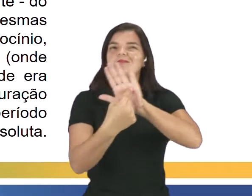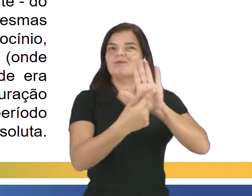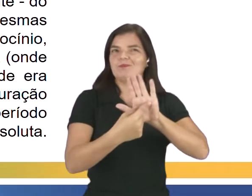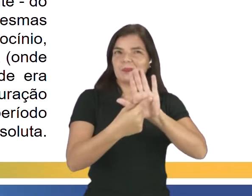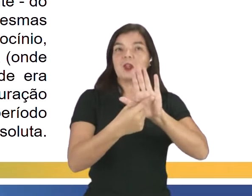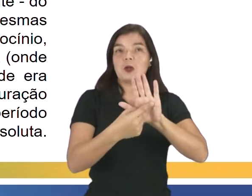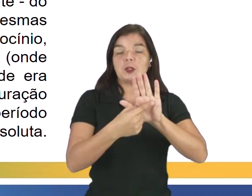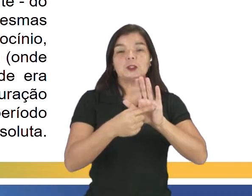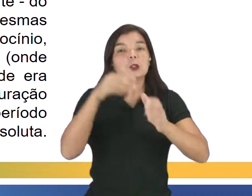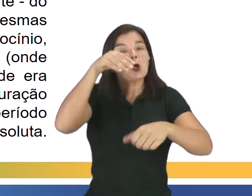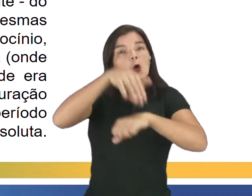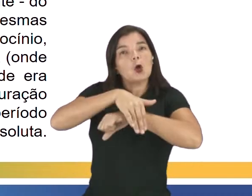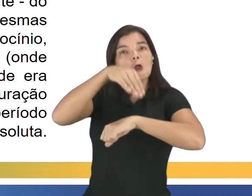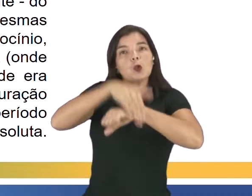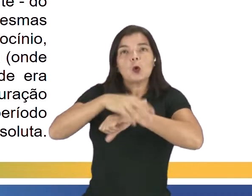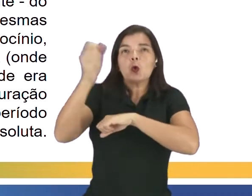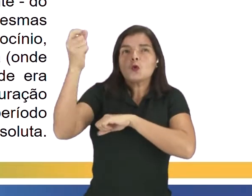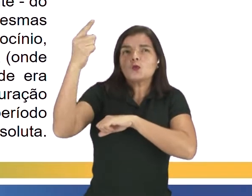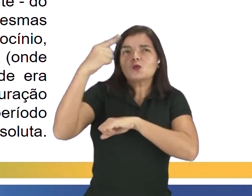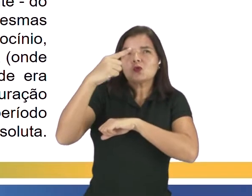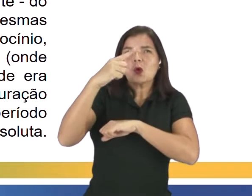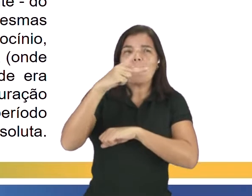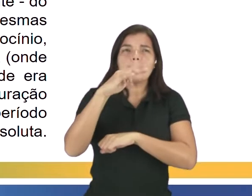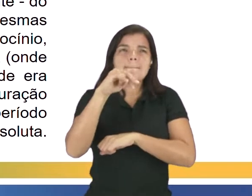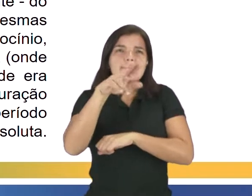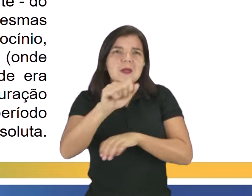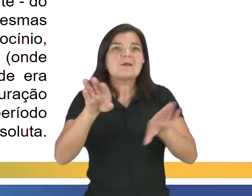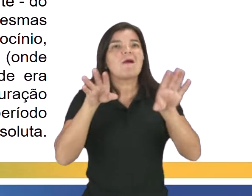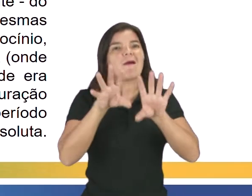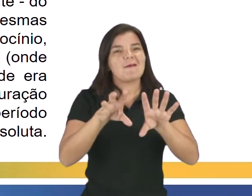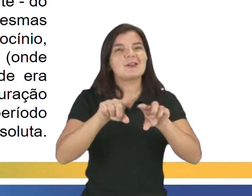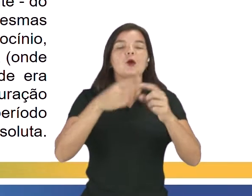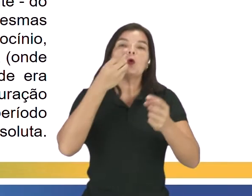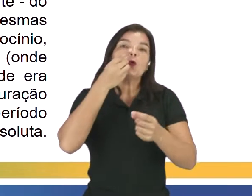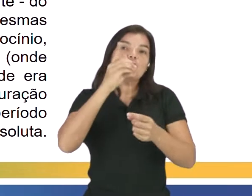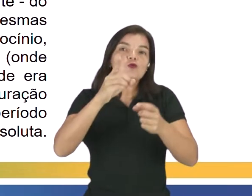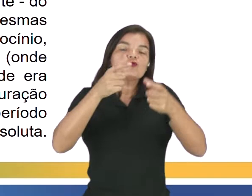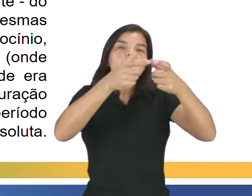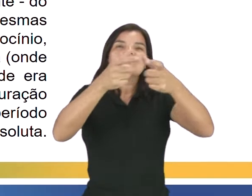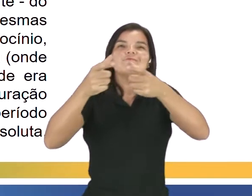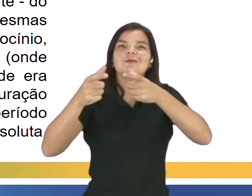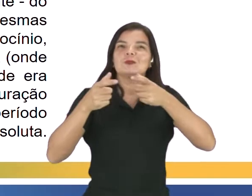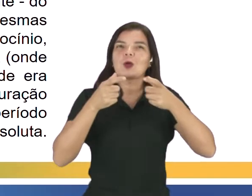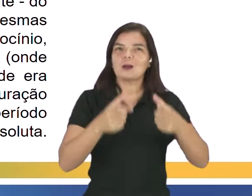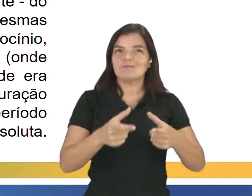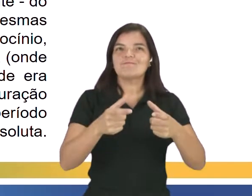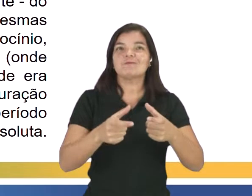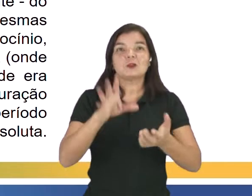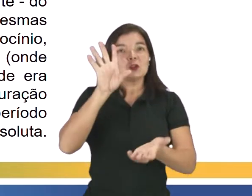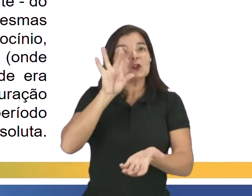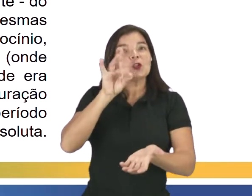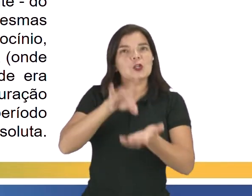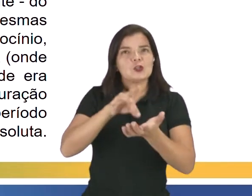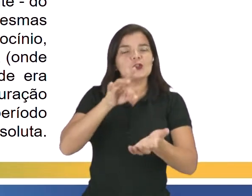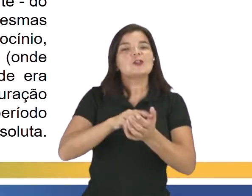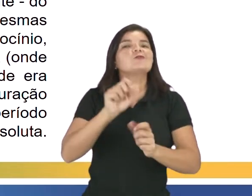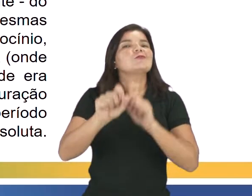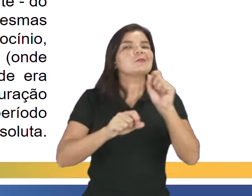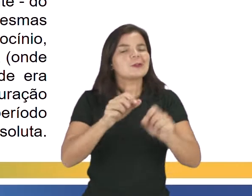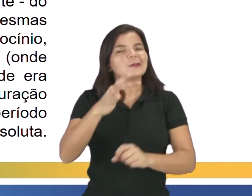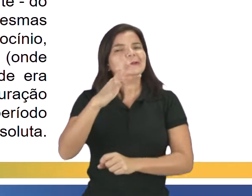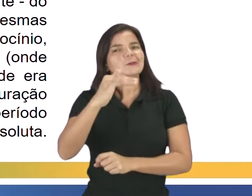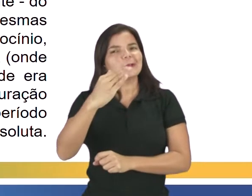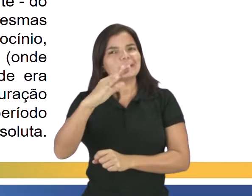representar uma cena noturna com um sol pino. Assim, quando é dia no lugar real, é dia